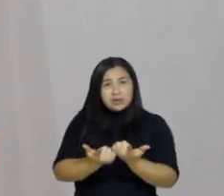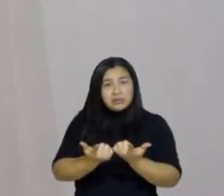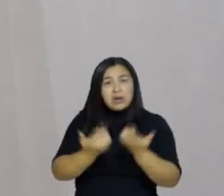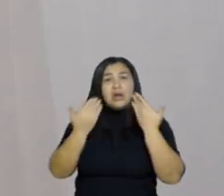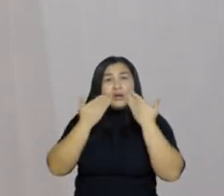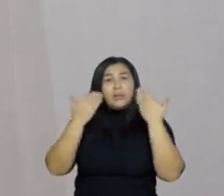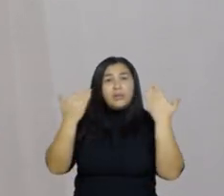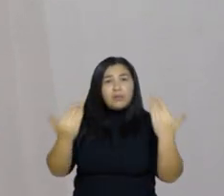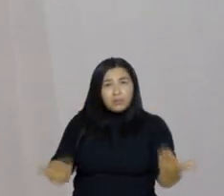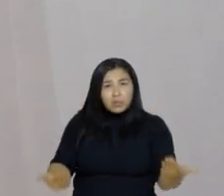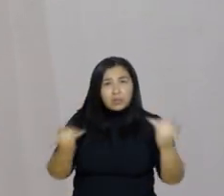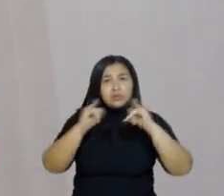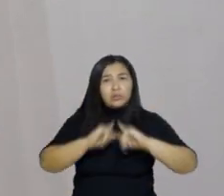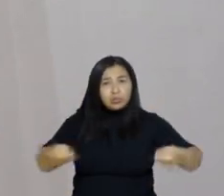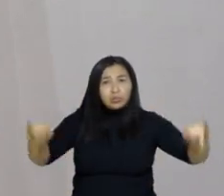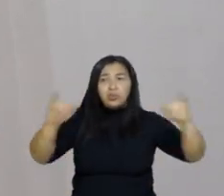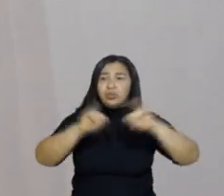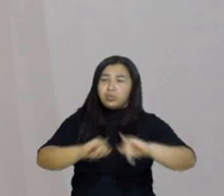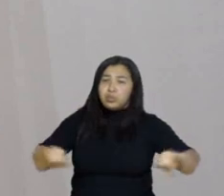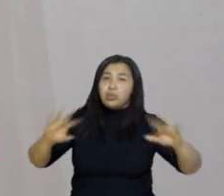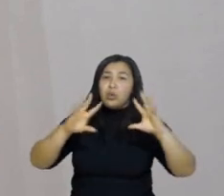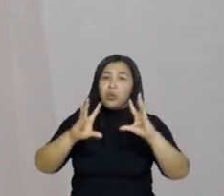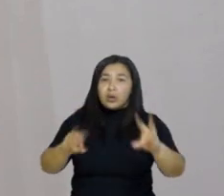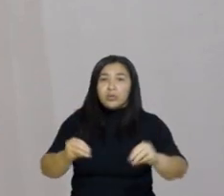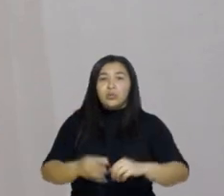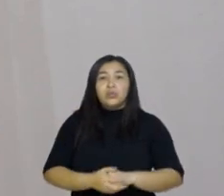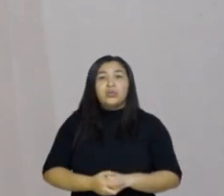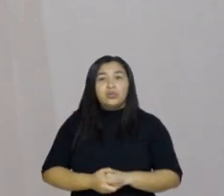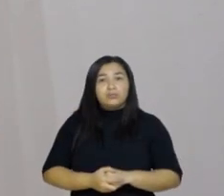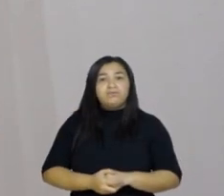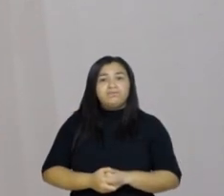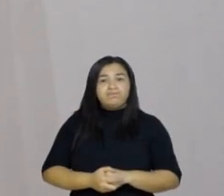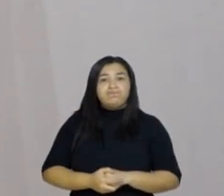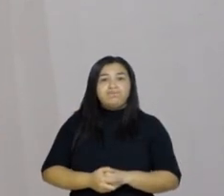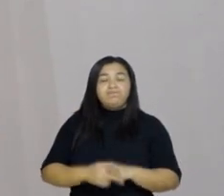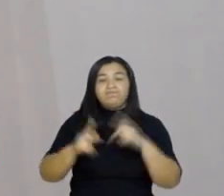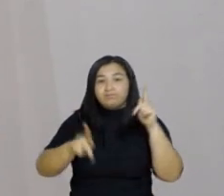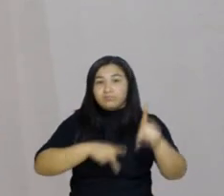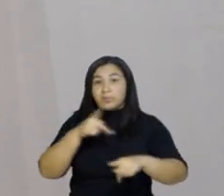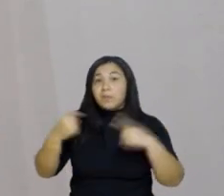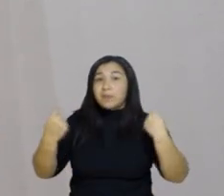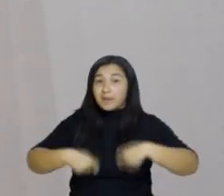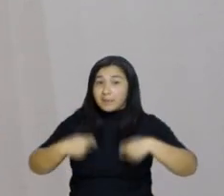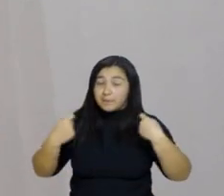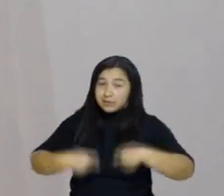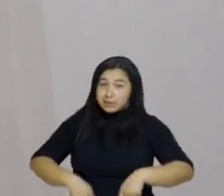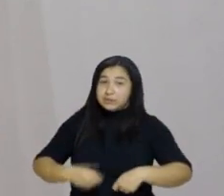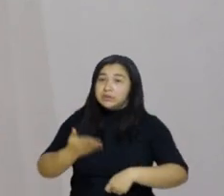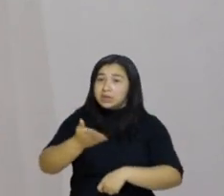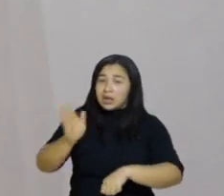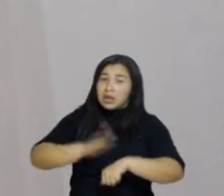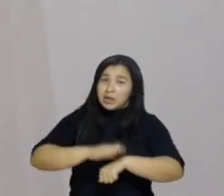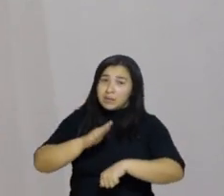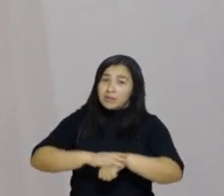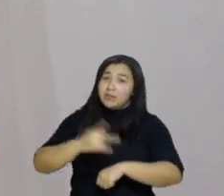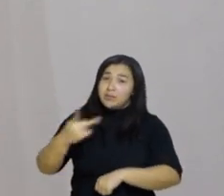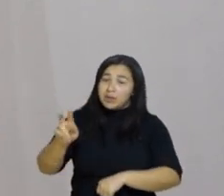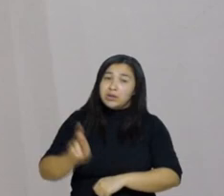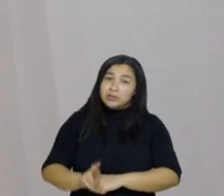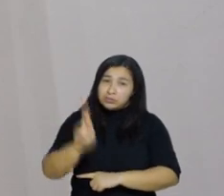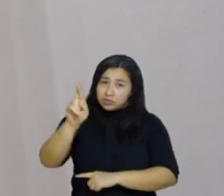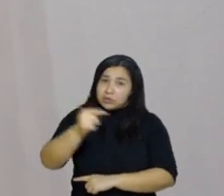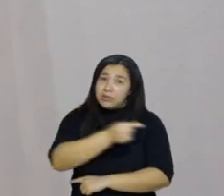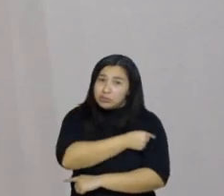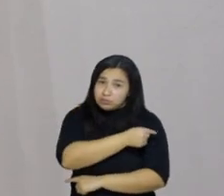que fazer campanha para vacinação. A população tem que fazer a parte dela. Nós temos que cuidar, nós temos que proteger. Então, tem que